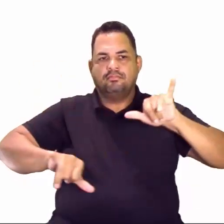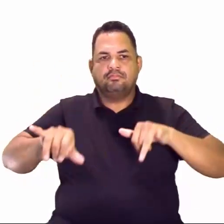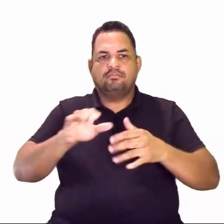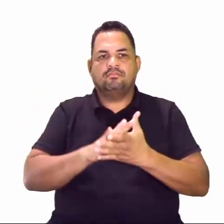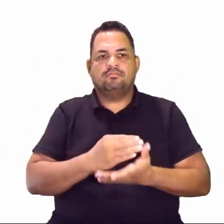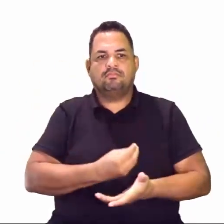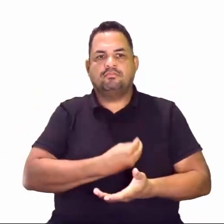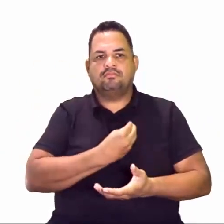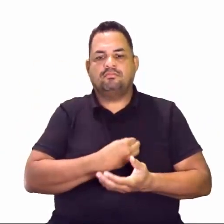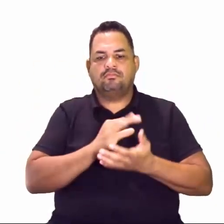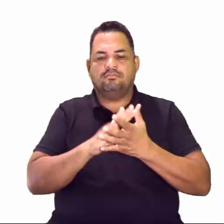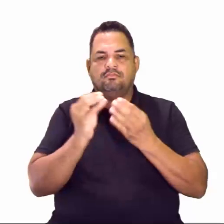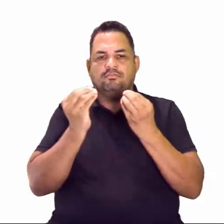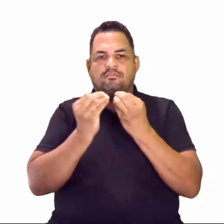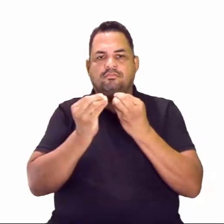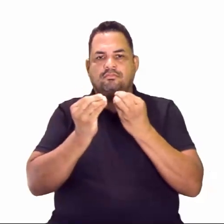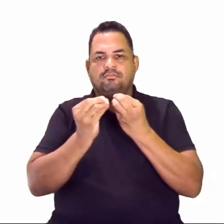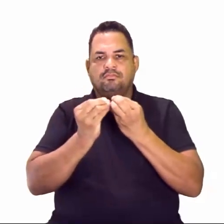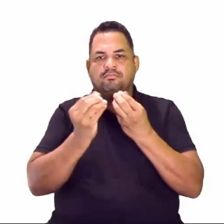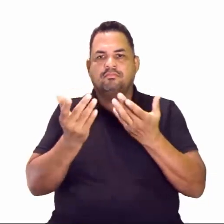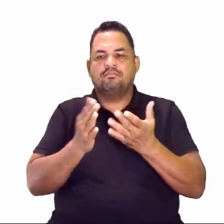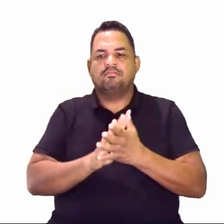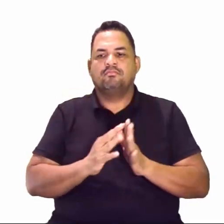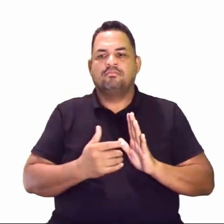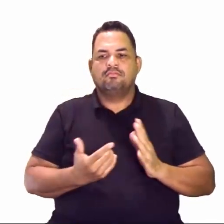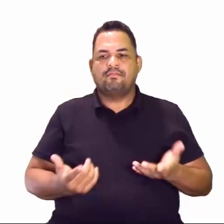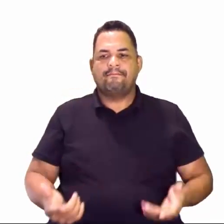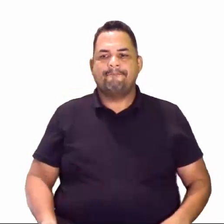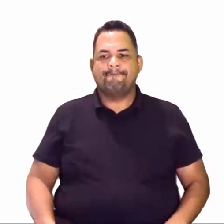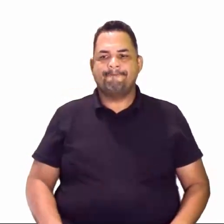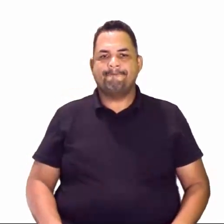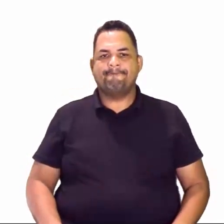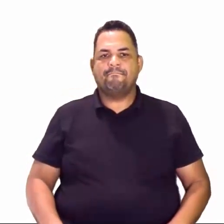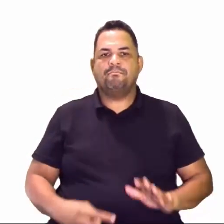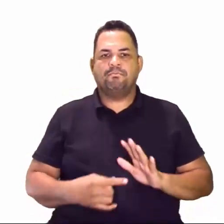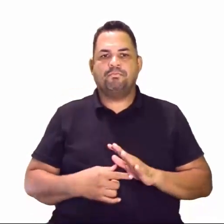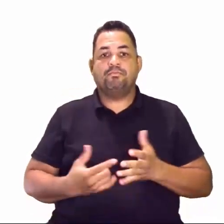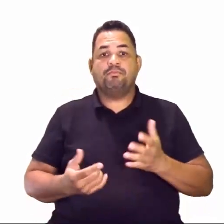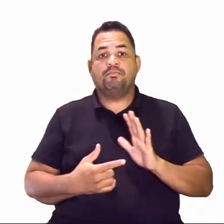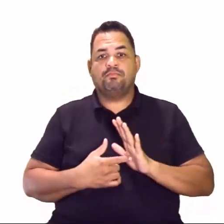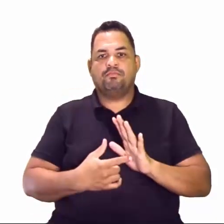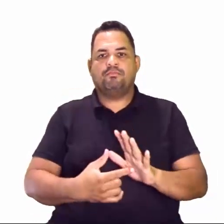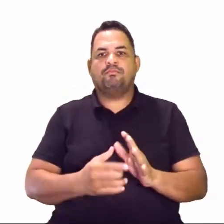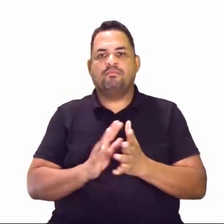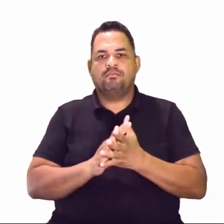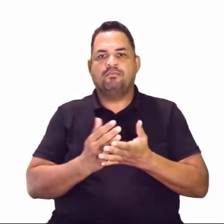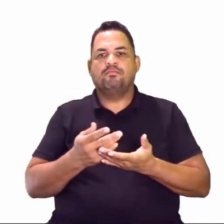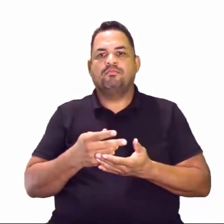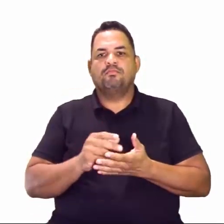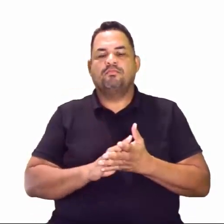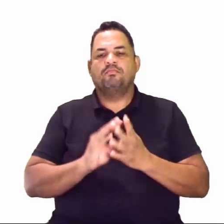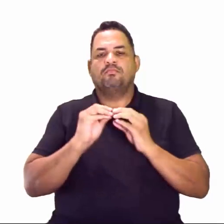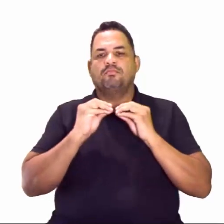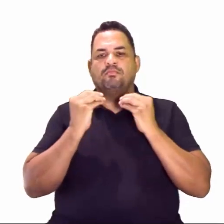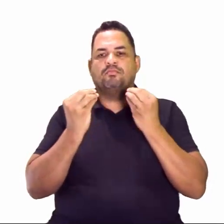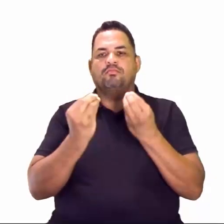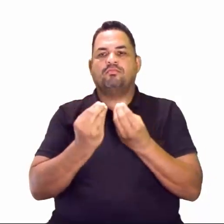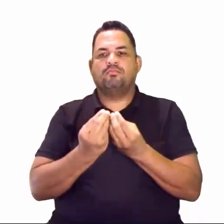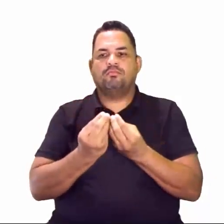químicos presentes nas moléculas, tá certo? Que representam as